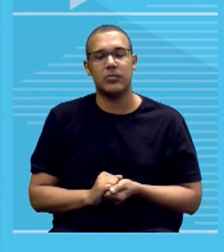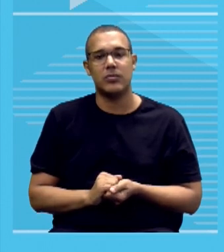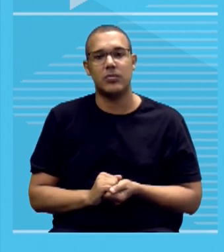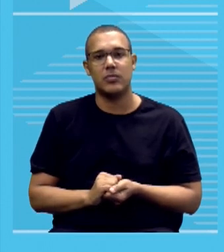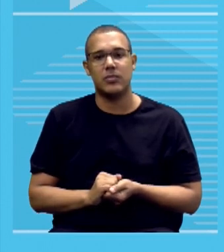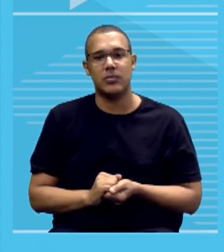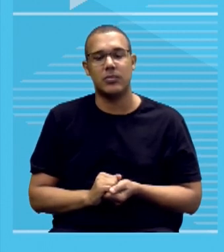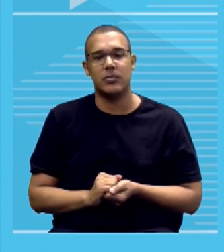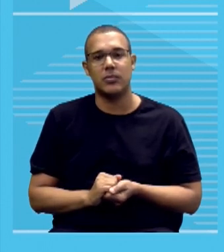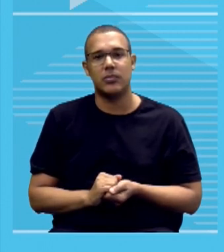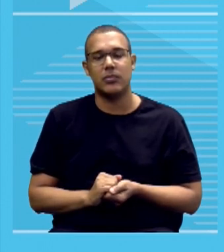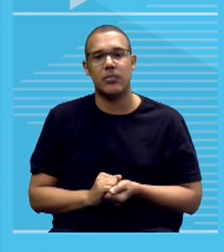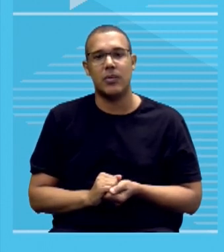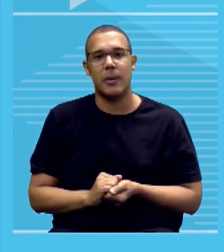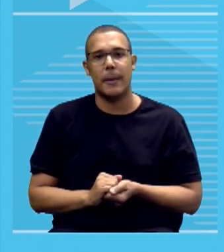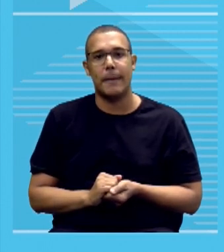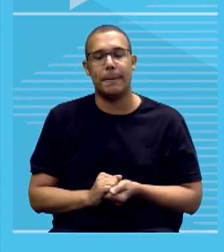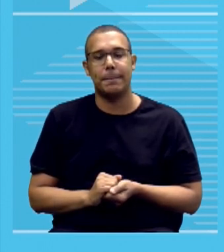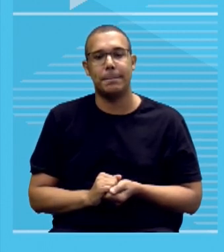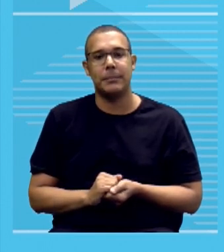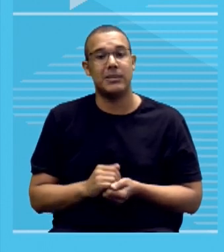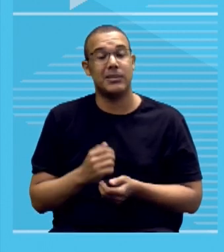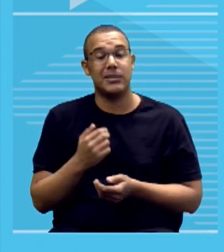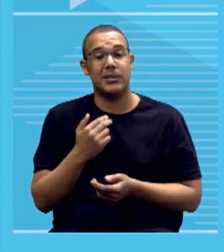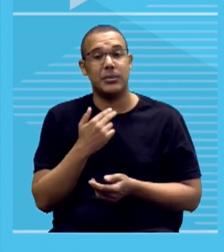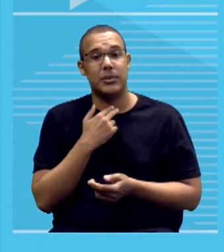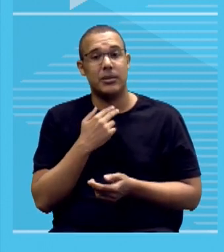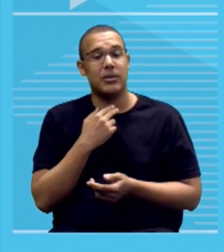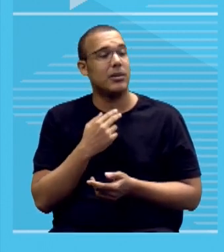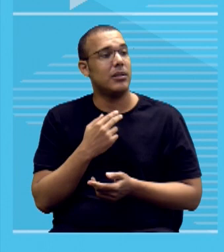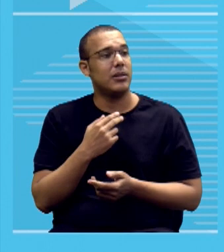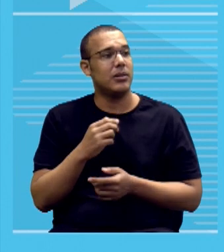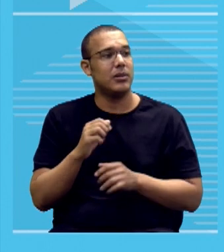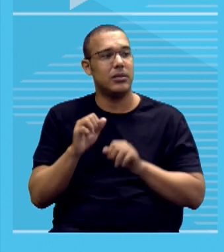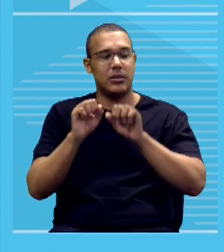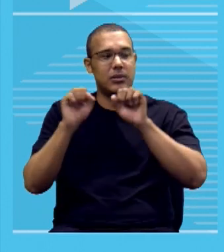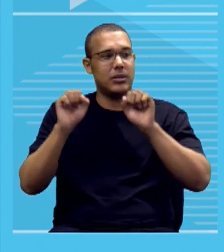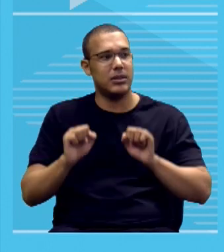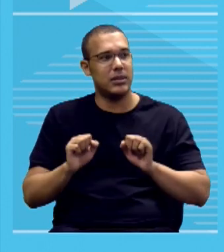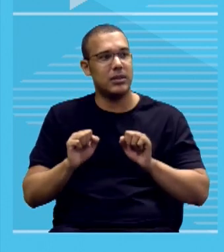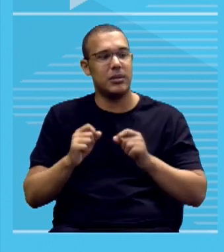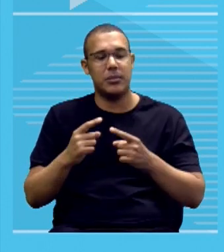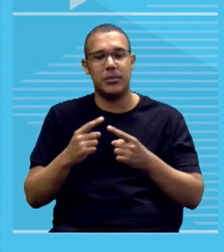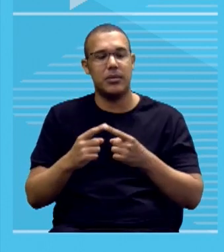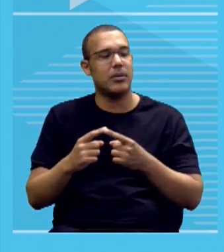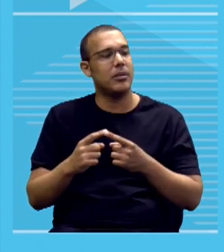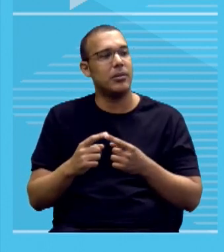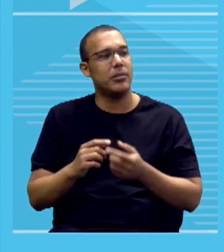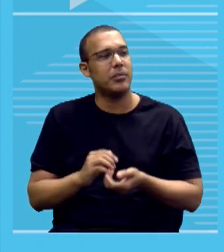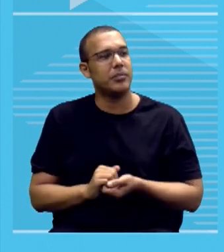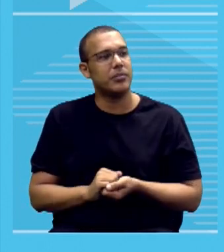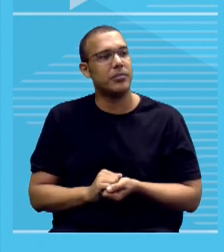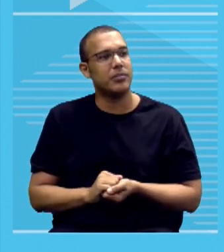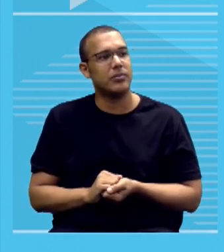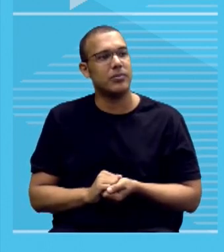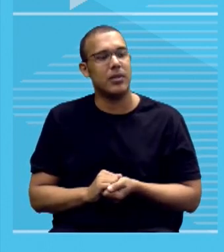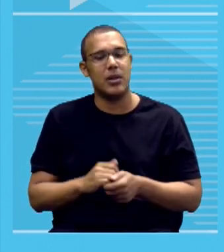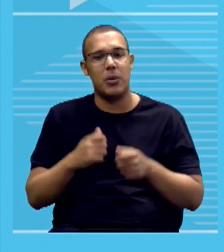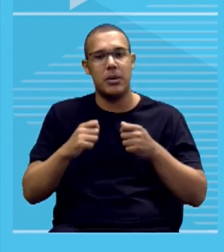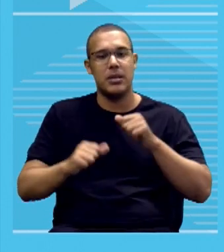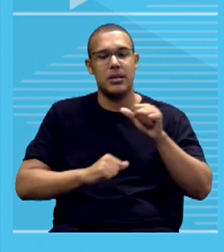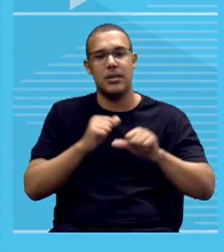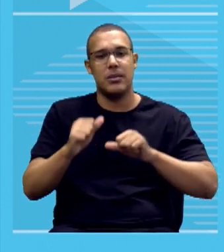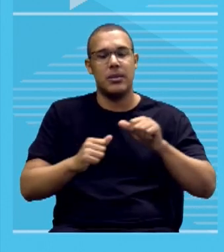sistema internacional. E você não pode pôr o sistema que não está internacional, né? Então ficaria